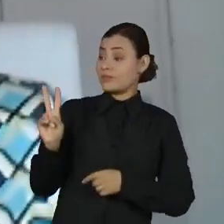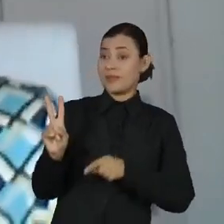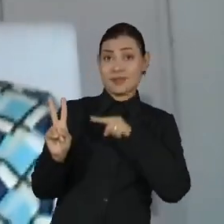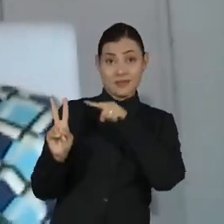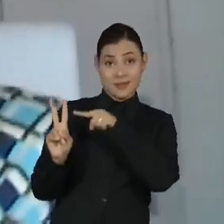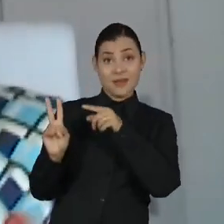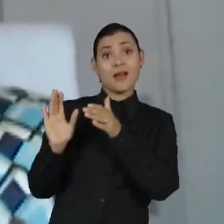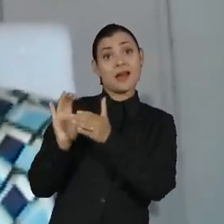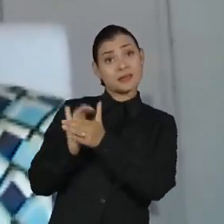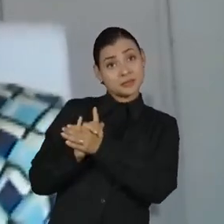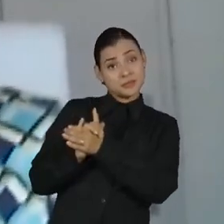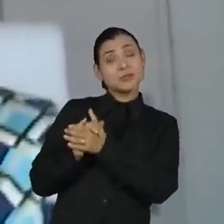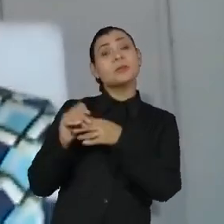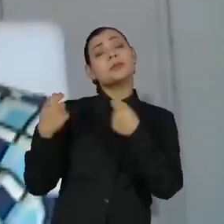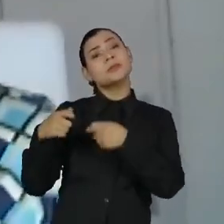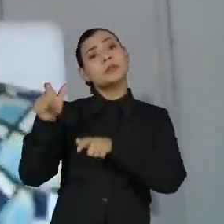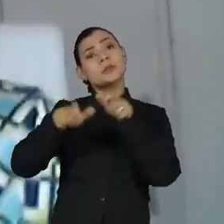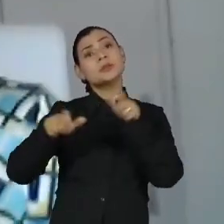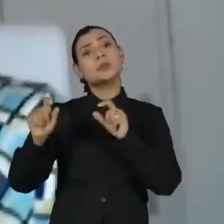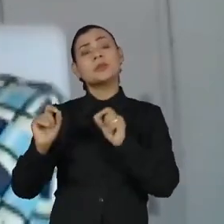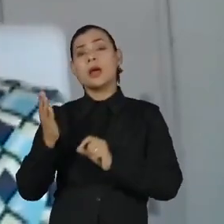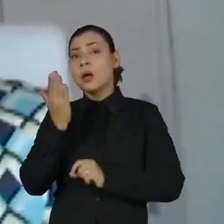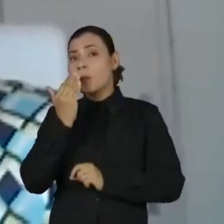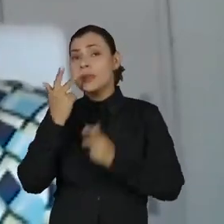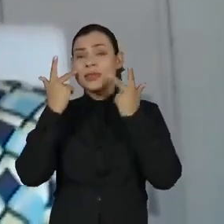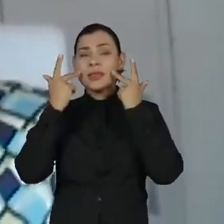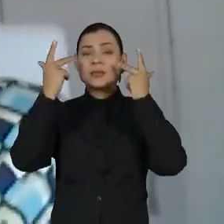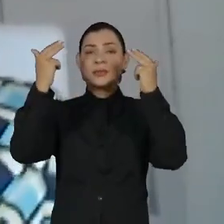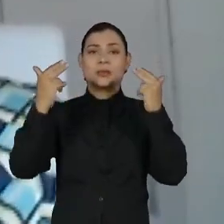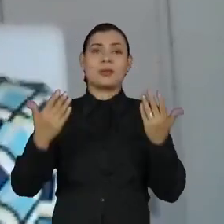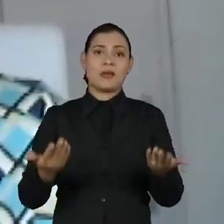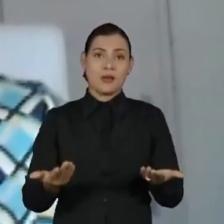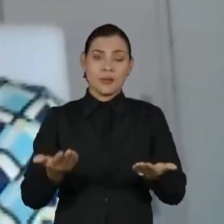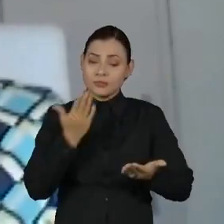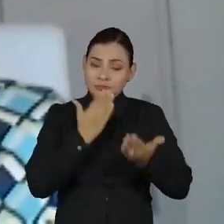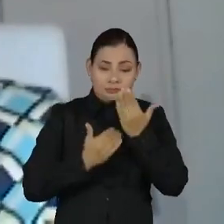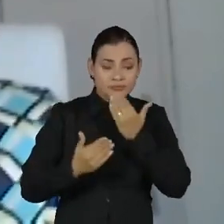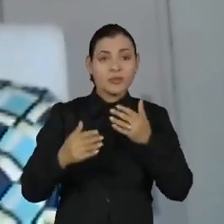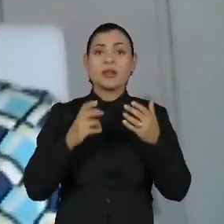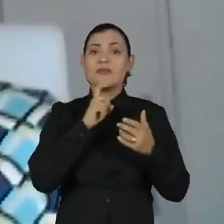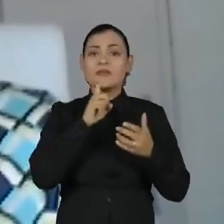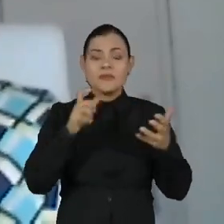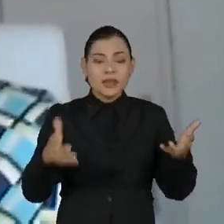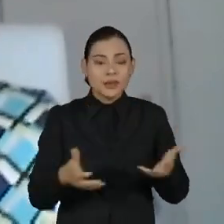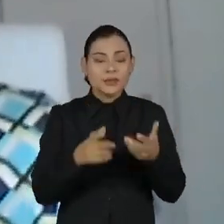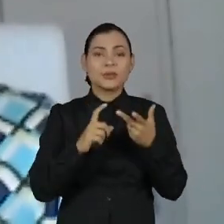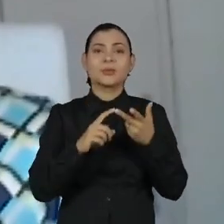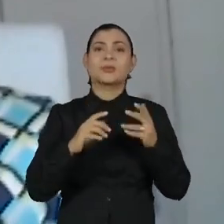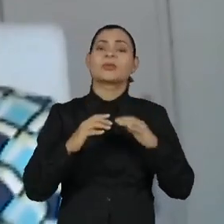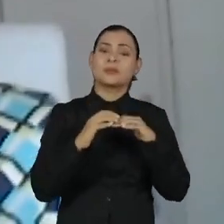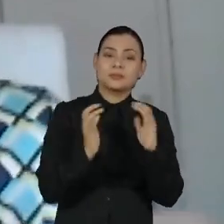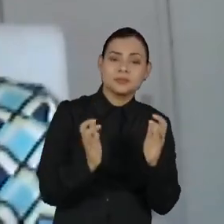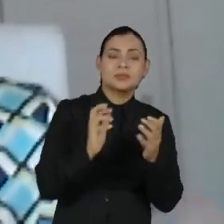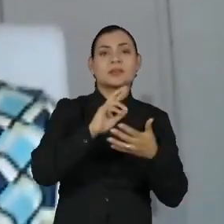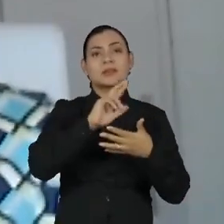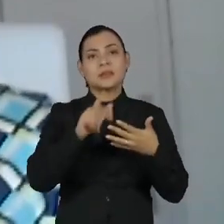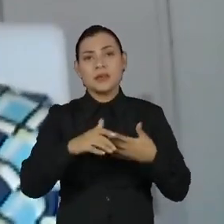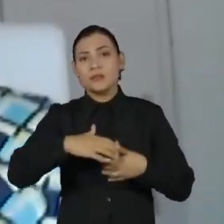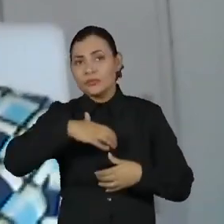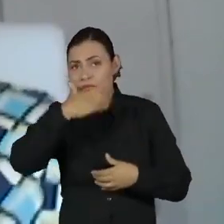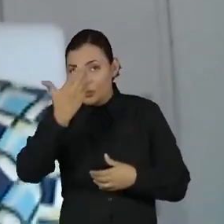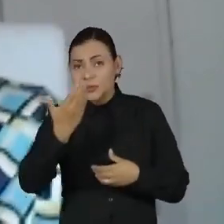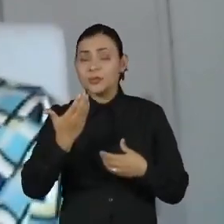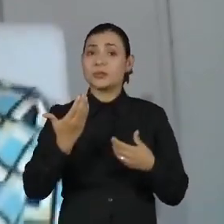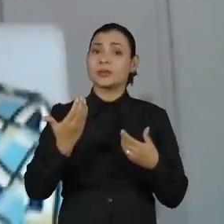as pessoas consumam mais os alimentos naturais. Verduras, legumes, frutas,